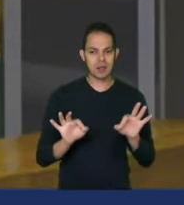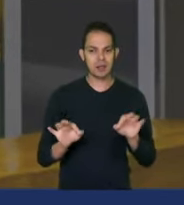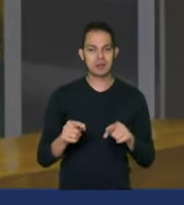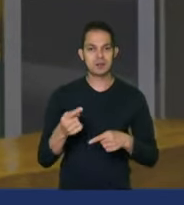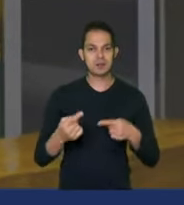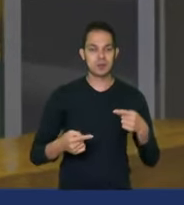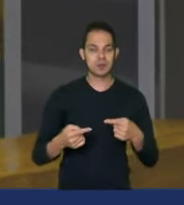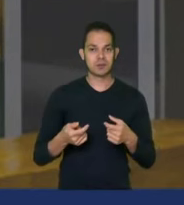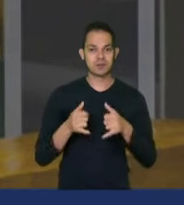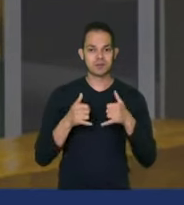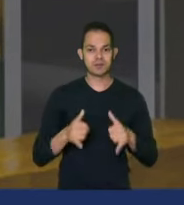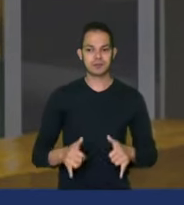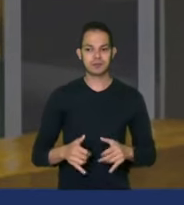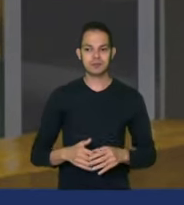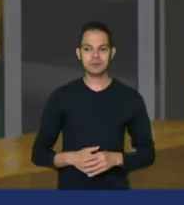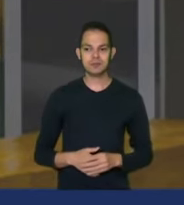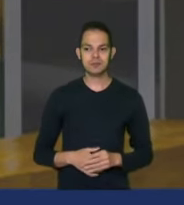energética,